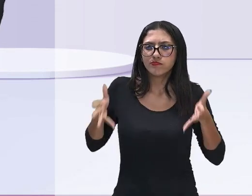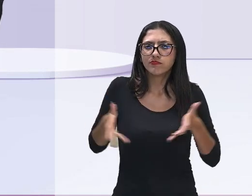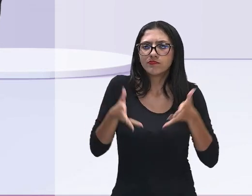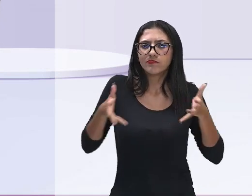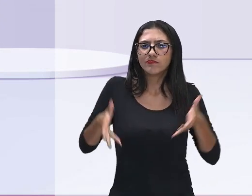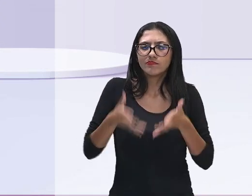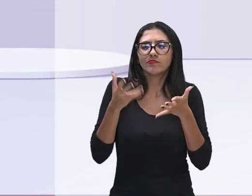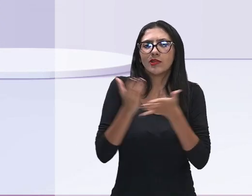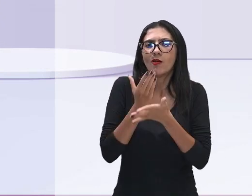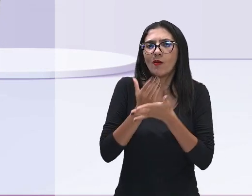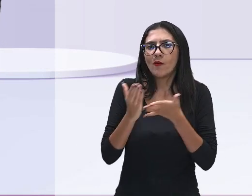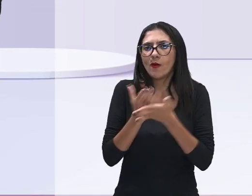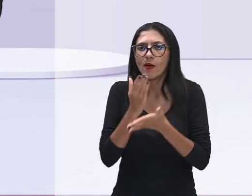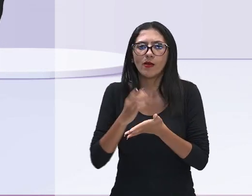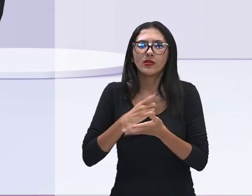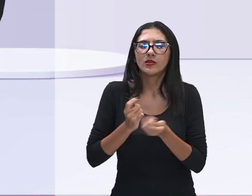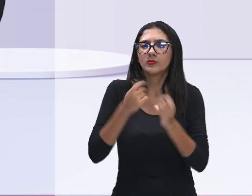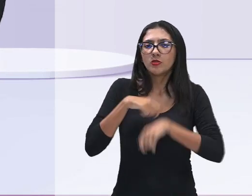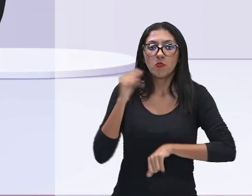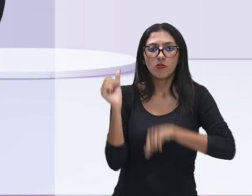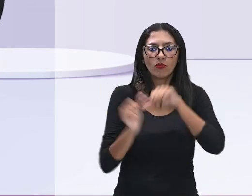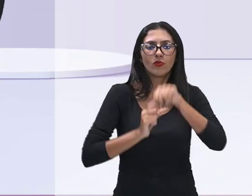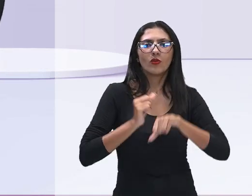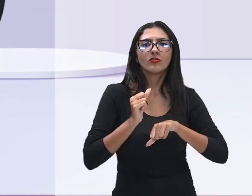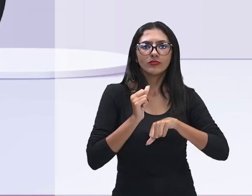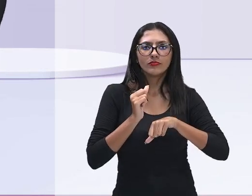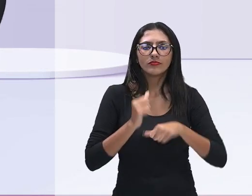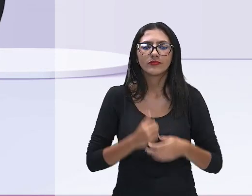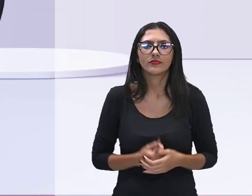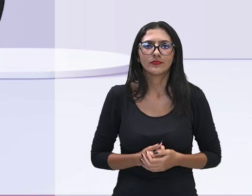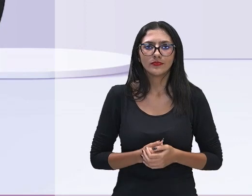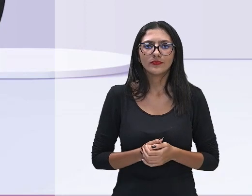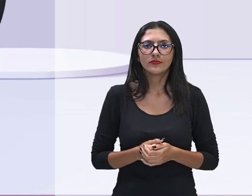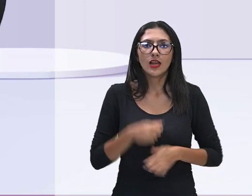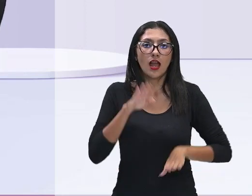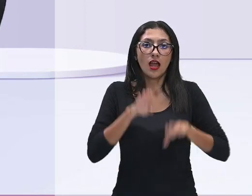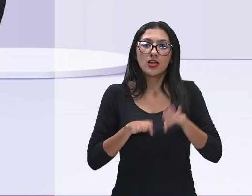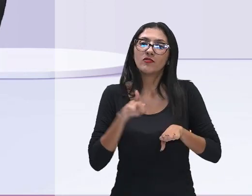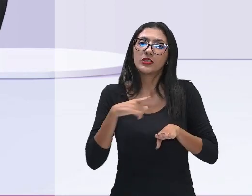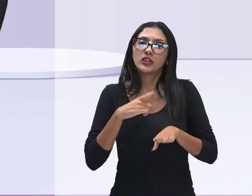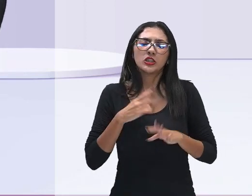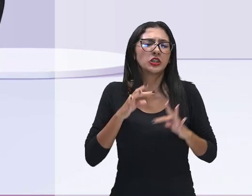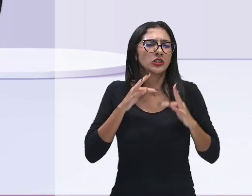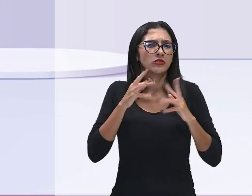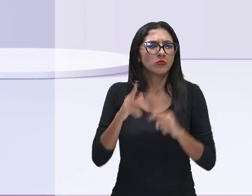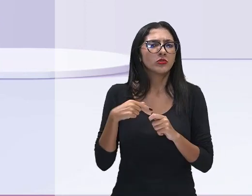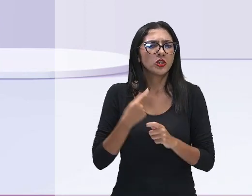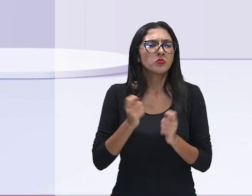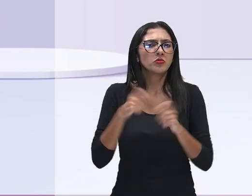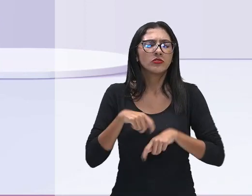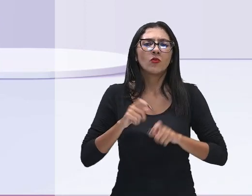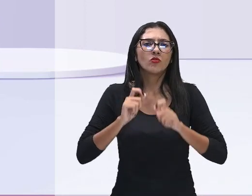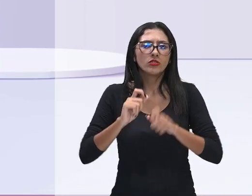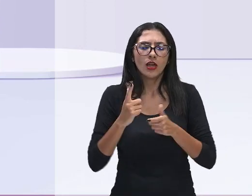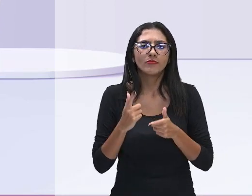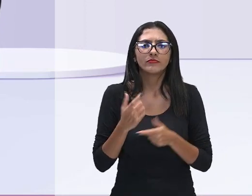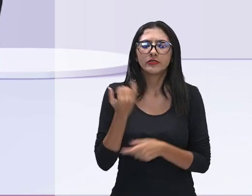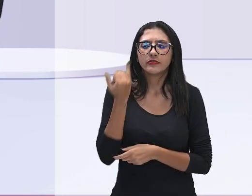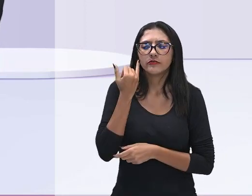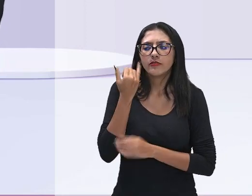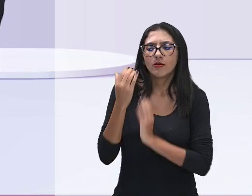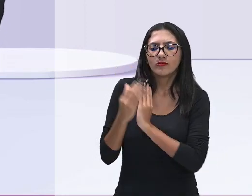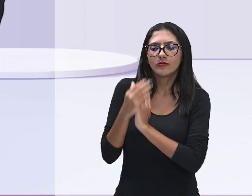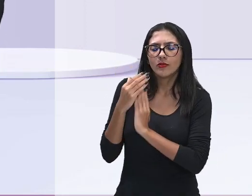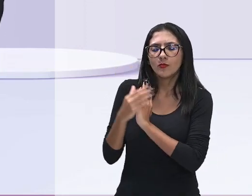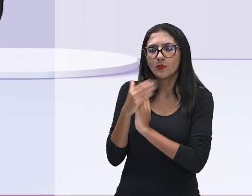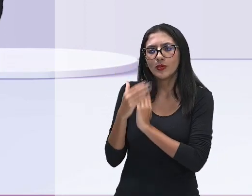de mudança e transição. E às vezes, nesses momentos, tudo que a gente precisa é ouvir as palavras certas para